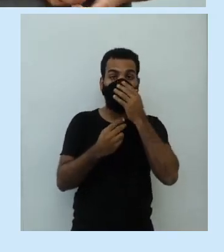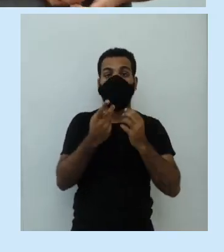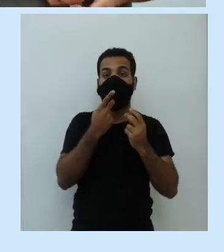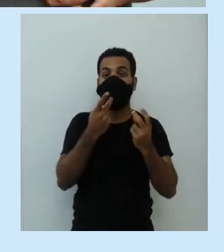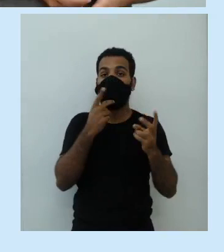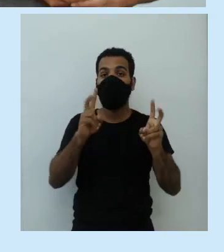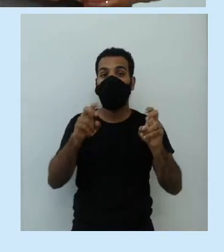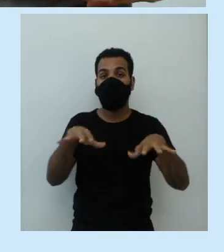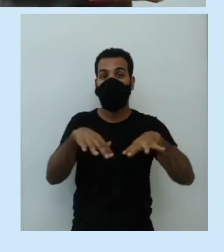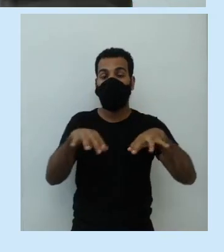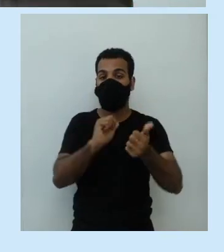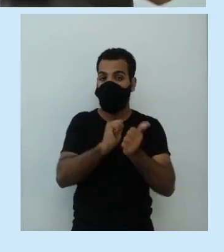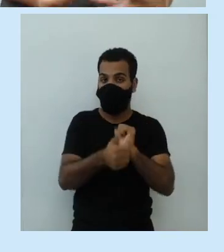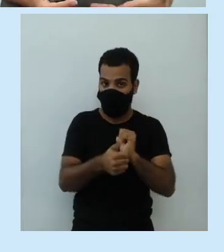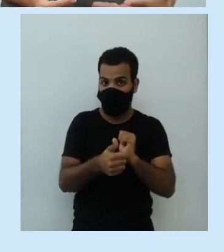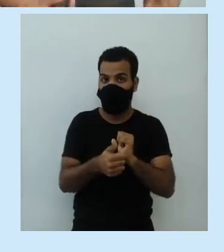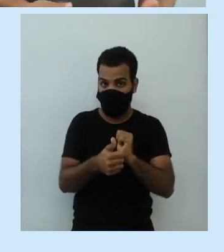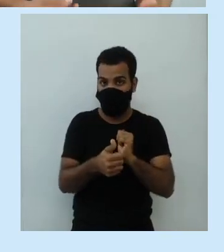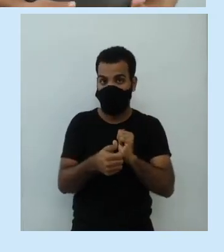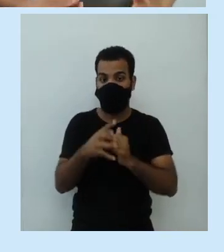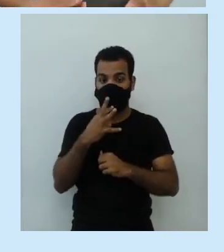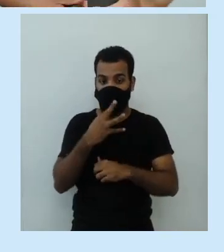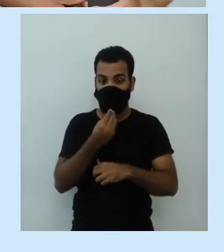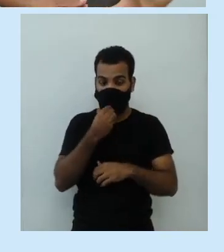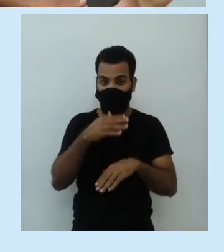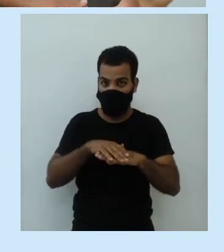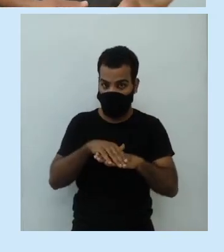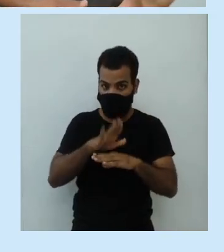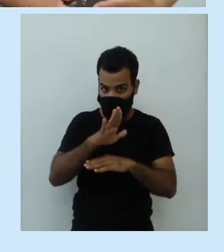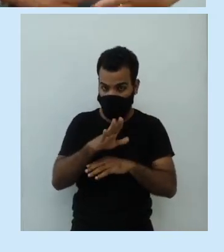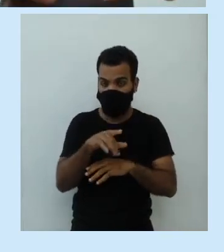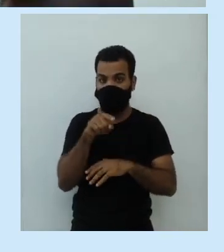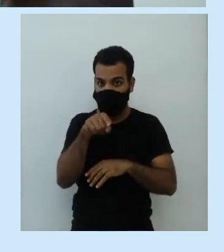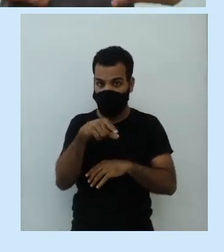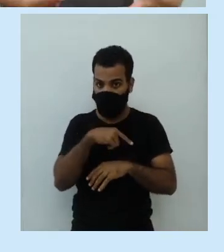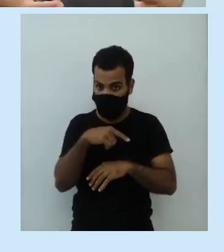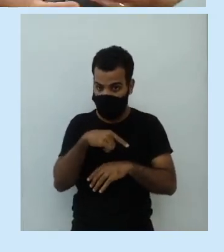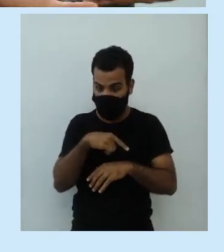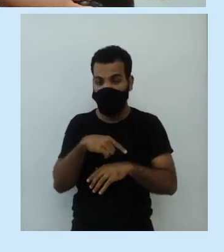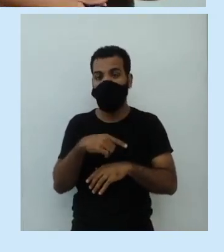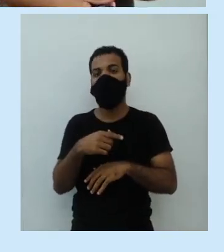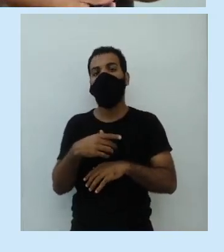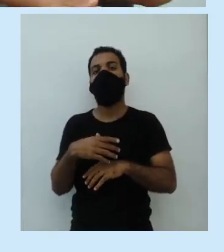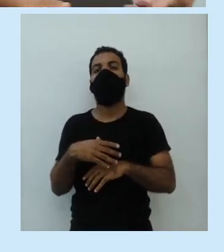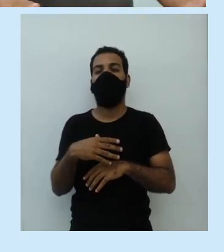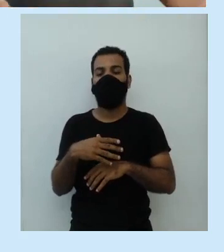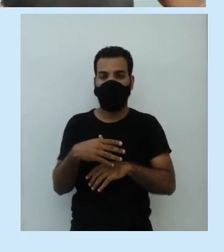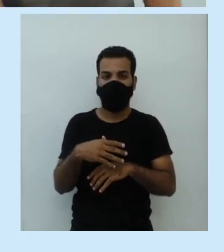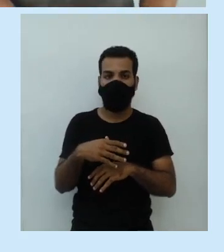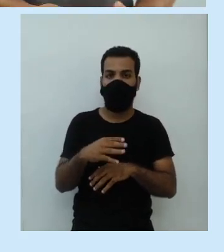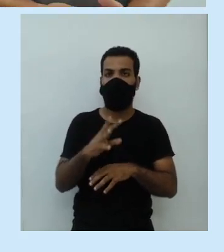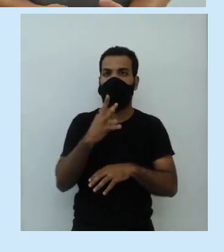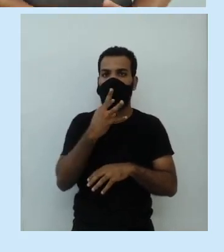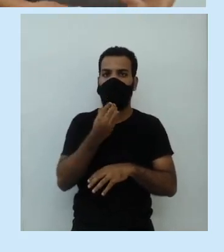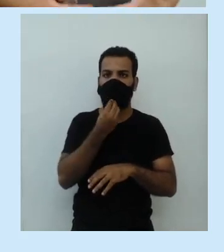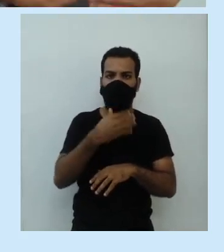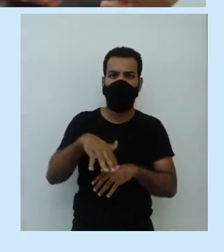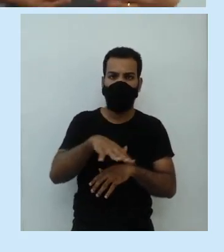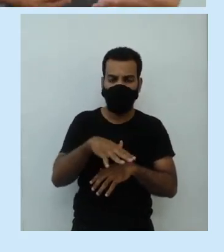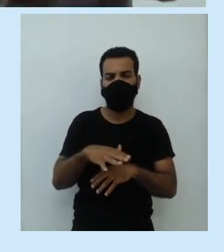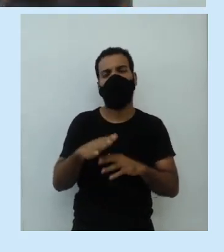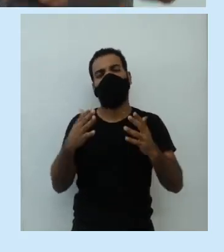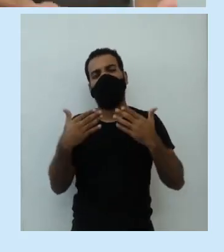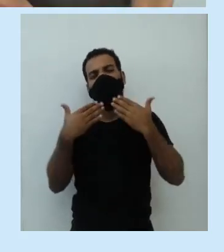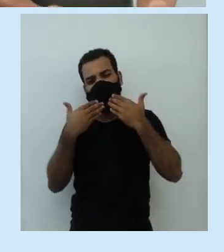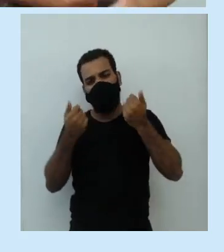área esportiva. Quanto mais conhecimento, estudante do terceiro ano, você tiver das áreas do conhecimento,